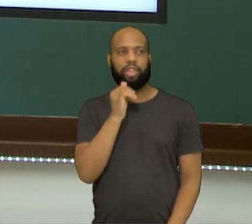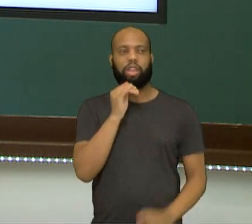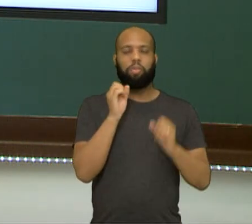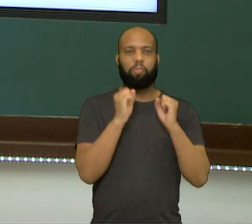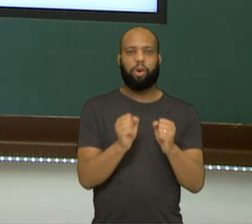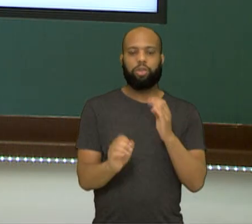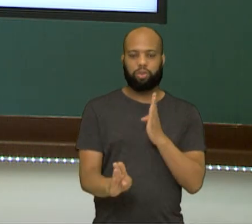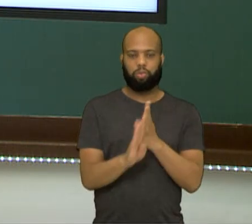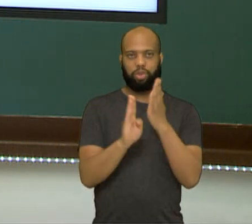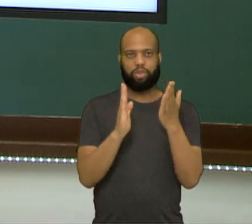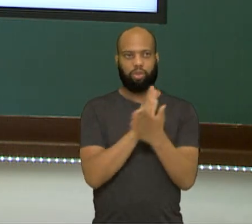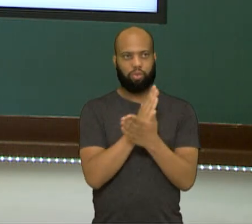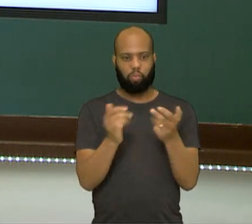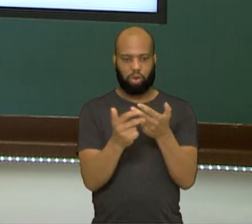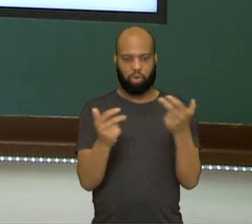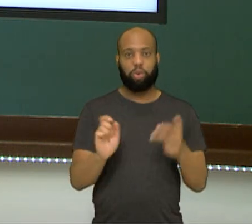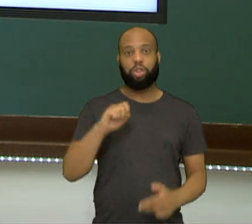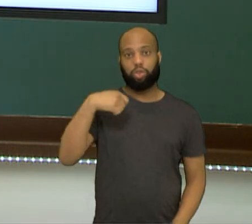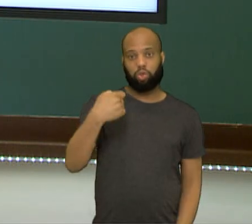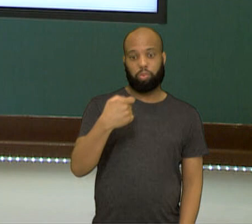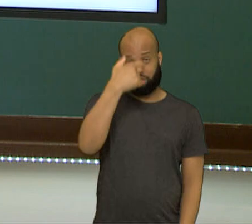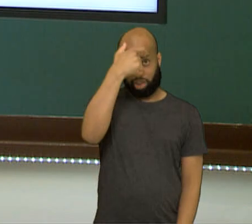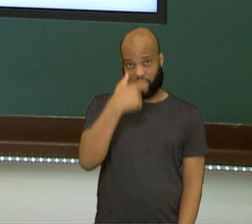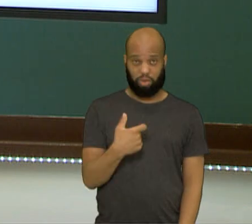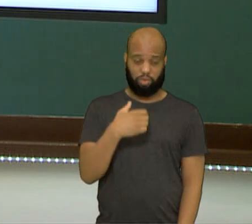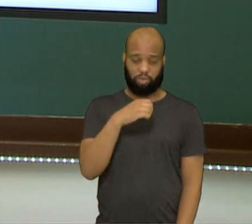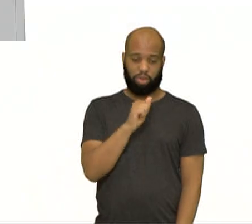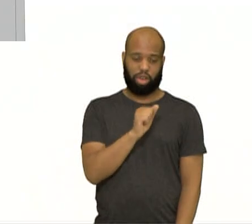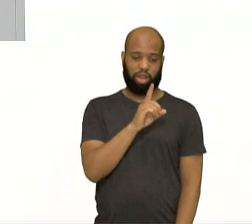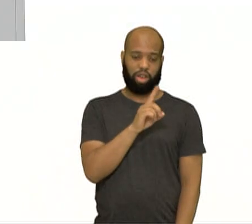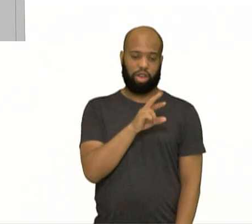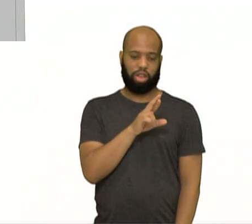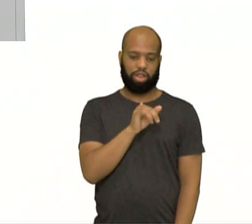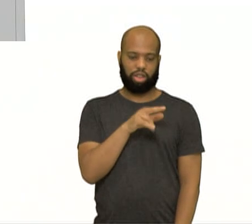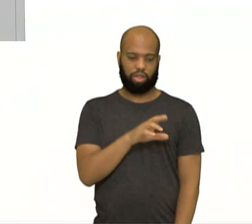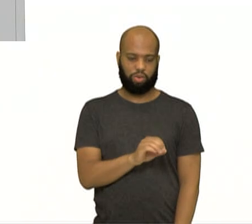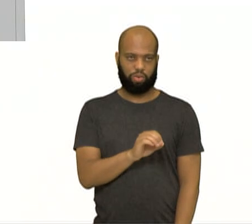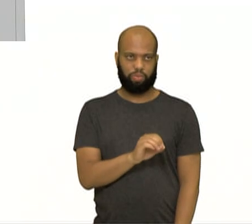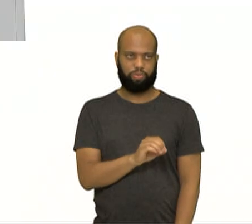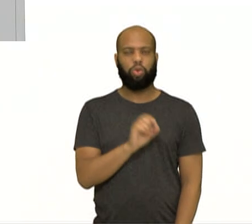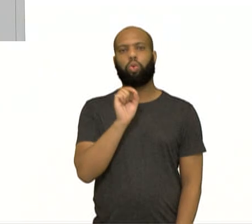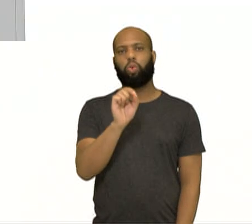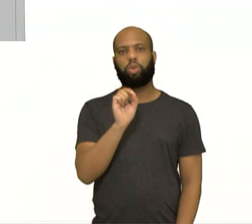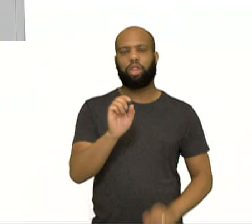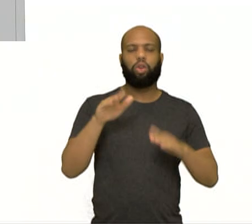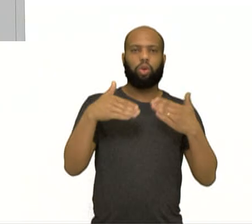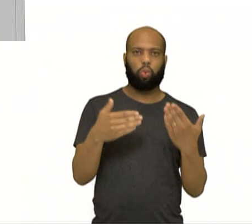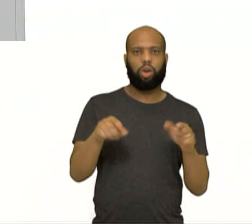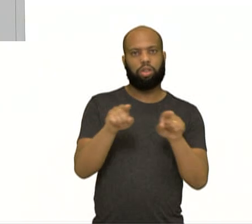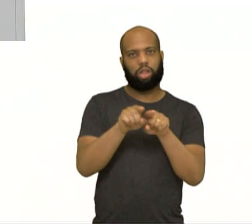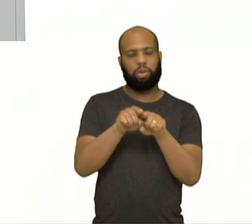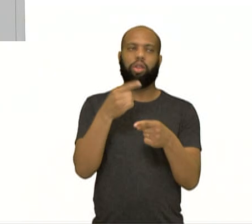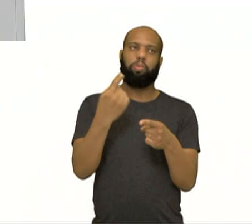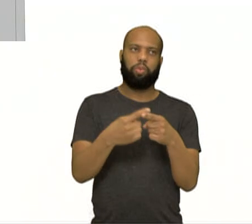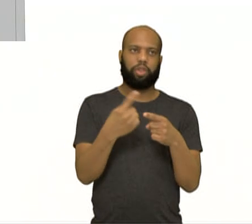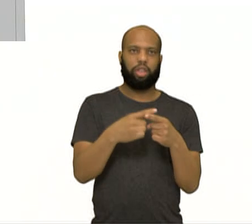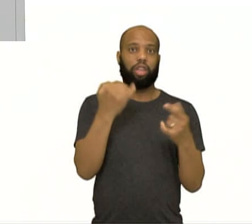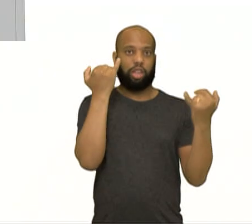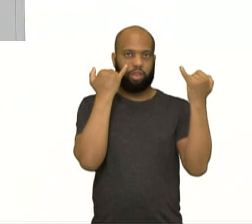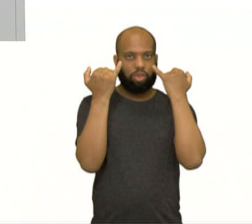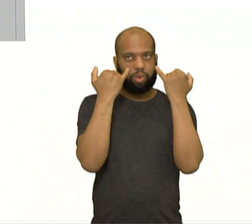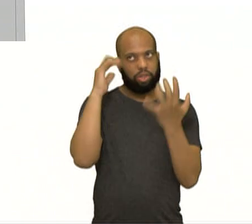Adriano. A informação está por aí. Então, o que, quando e por quê, né? Como e por quê? A informação é entendida